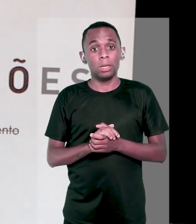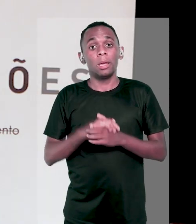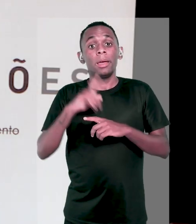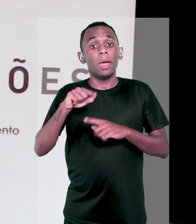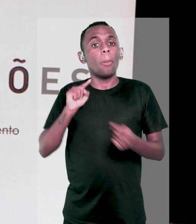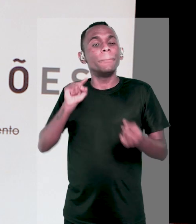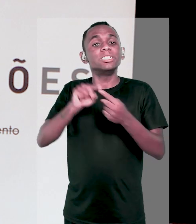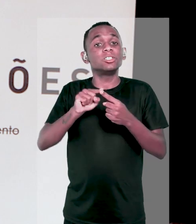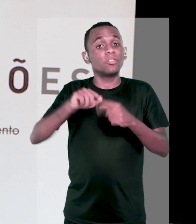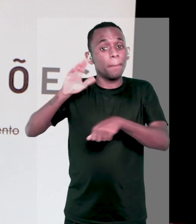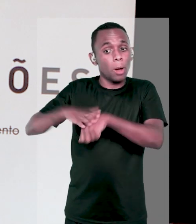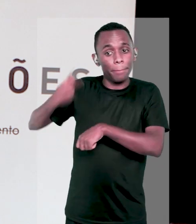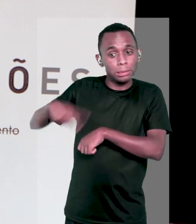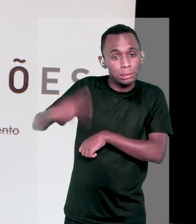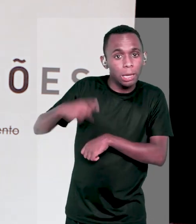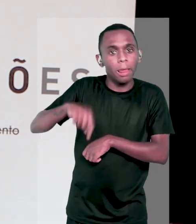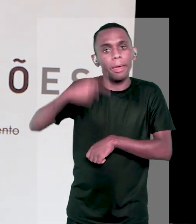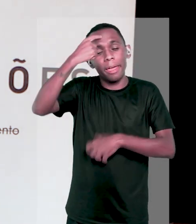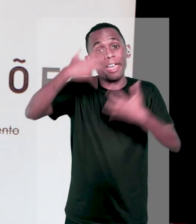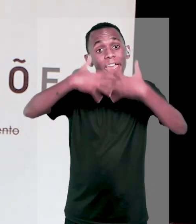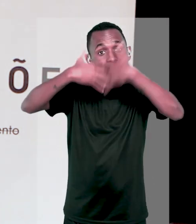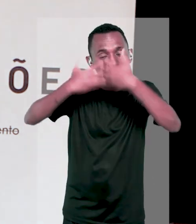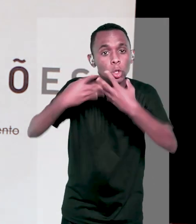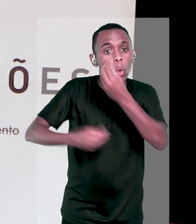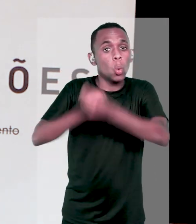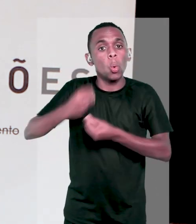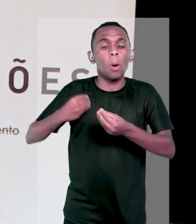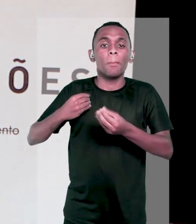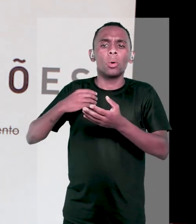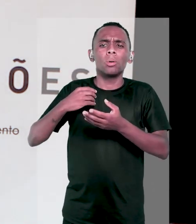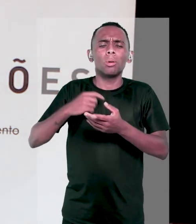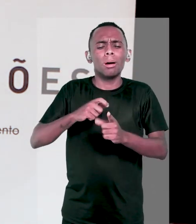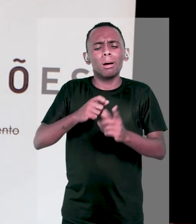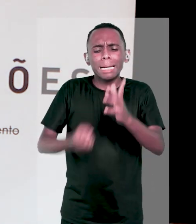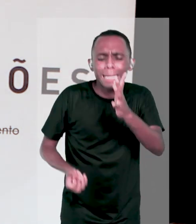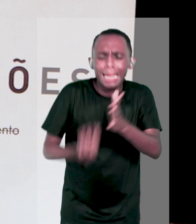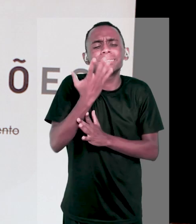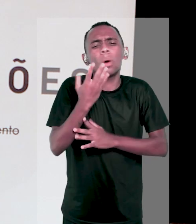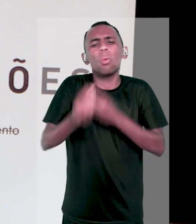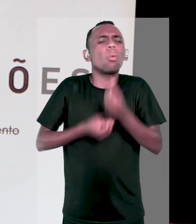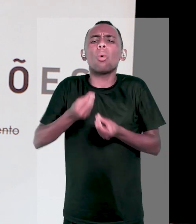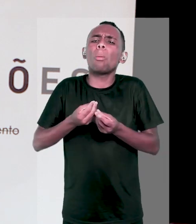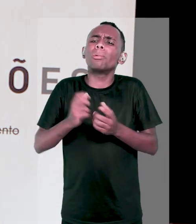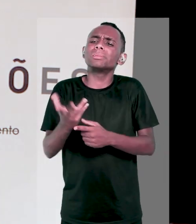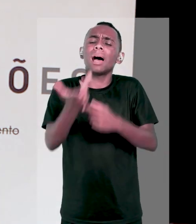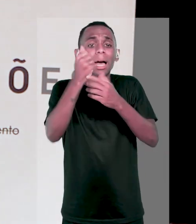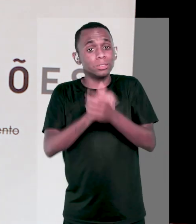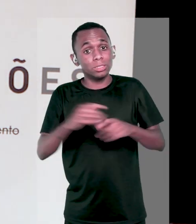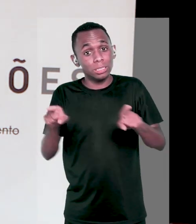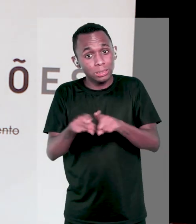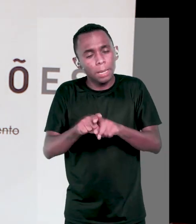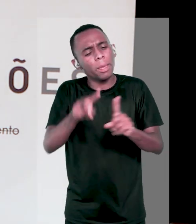anos e que nós relemos hoje eu que tenho 76 não será nunca o mesmo livro